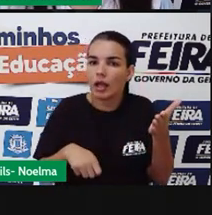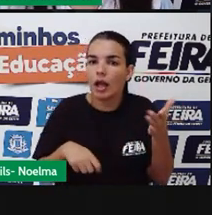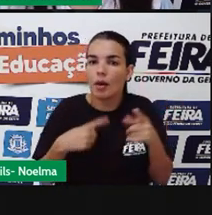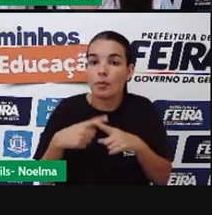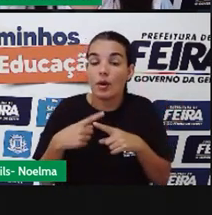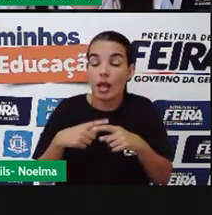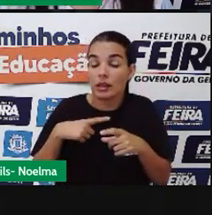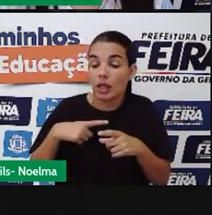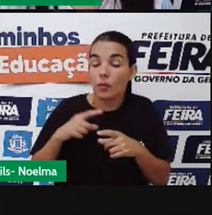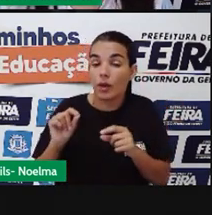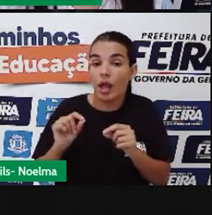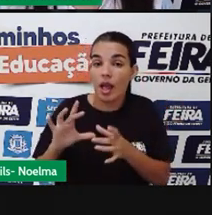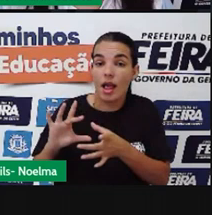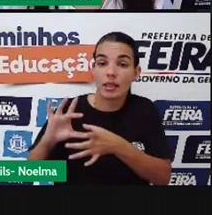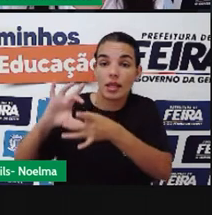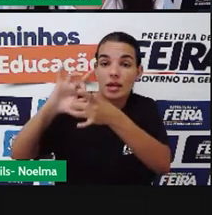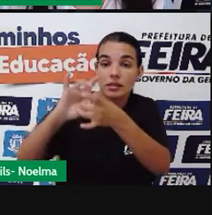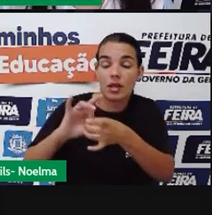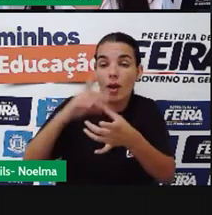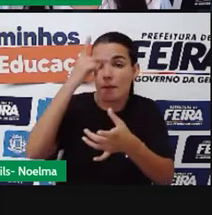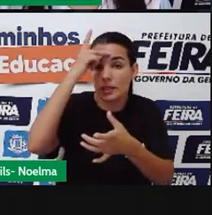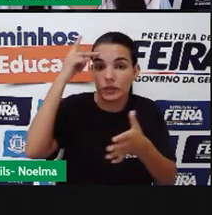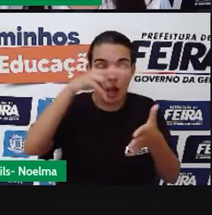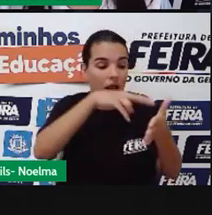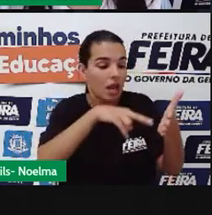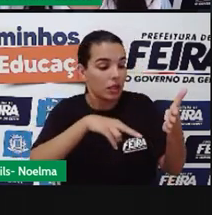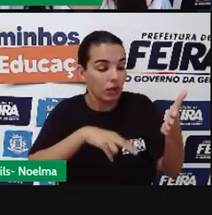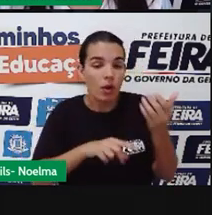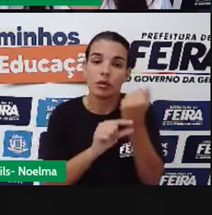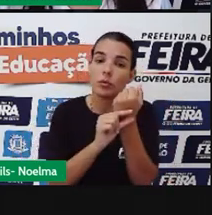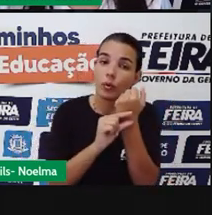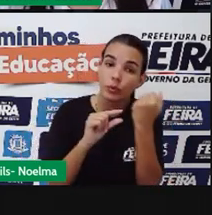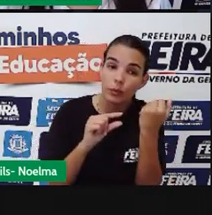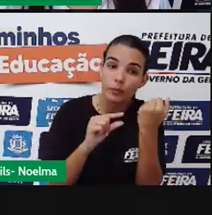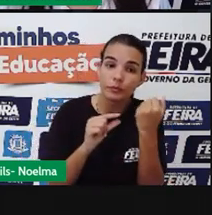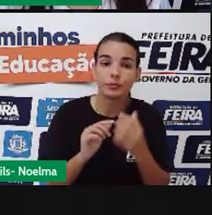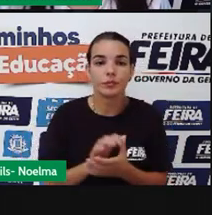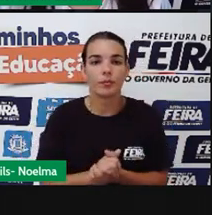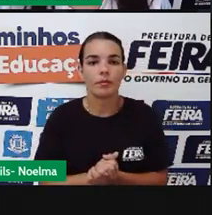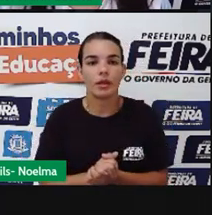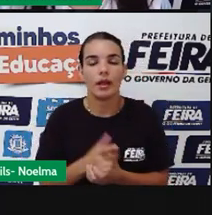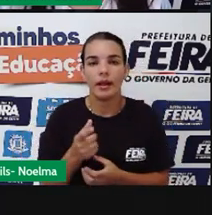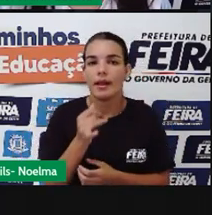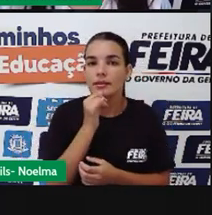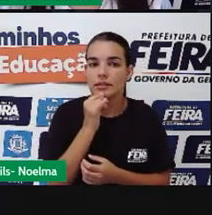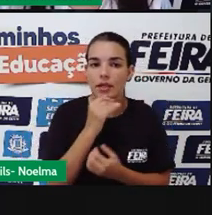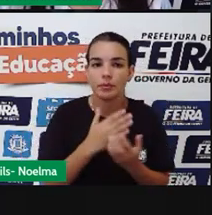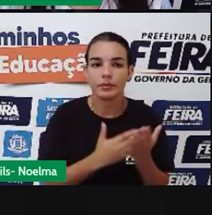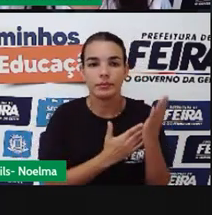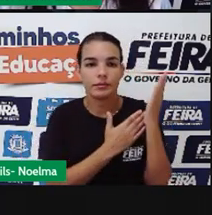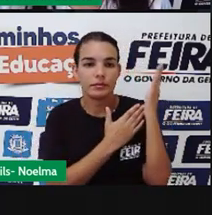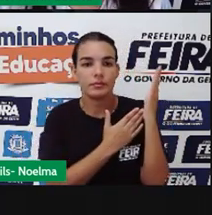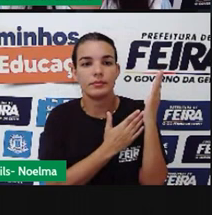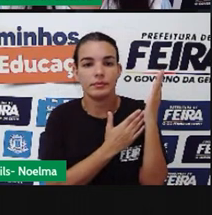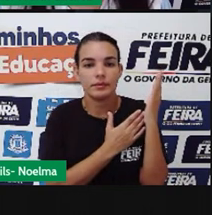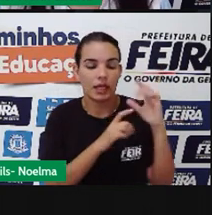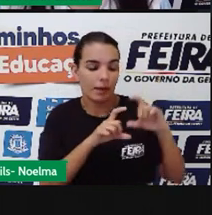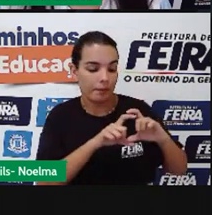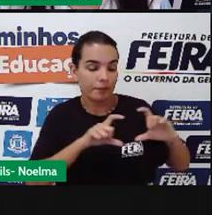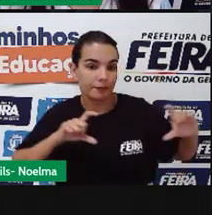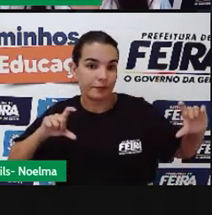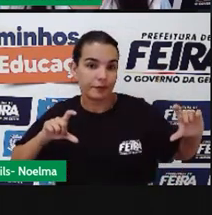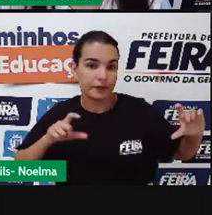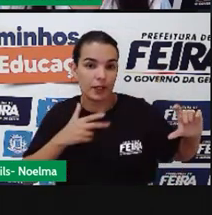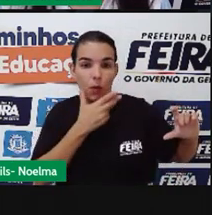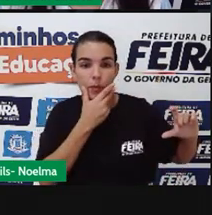a interação entre o leitor e o texto escrito. Aí nós temos como exemplo uma tirinha, né,